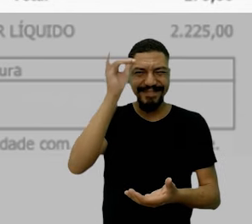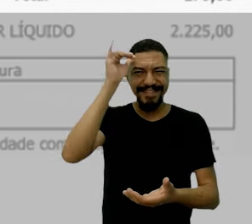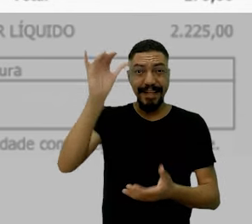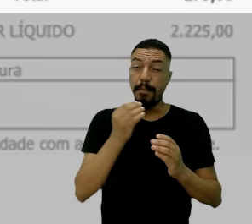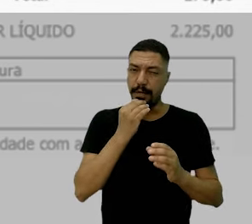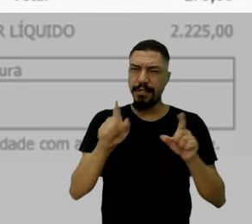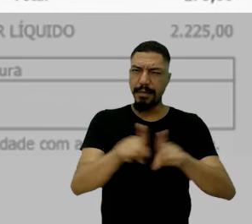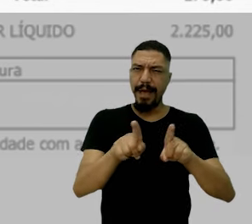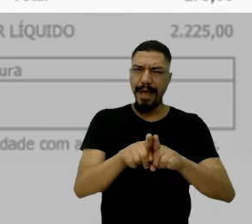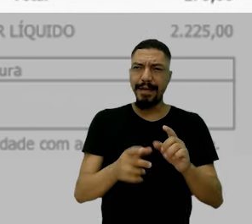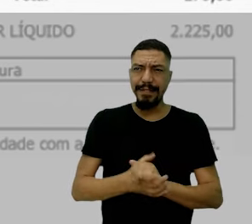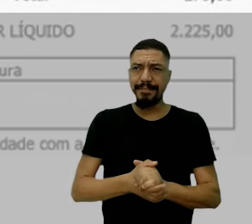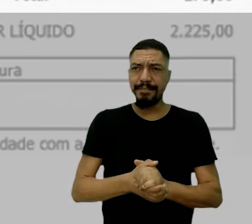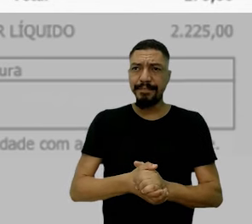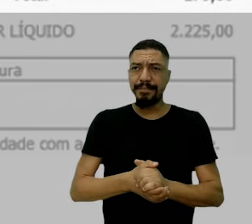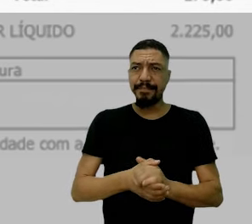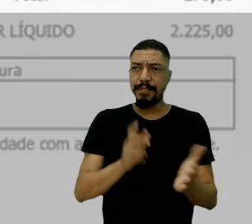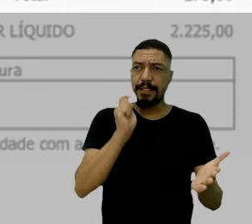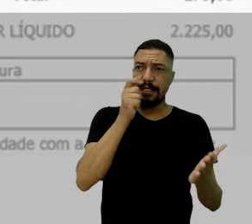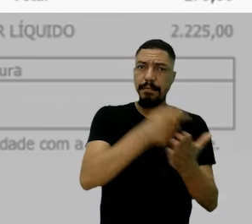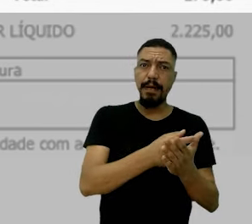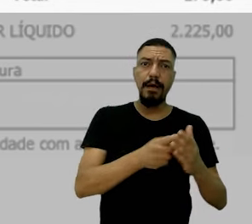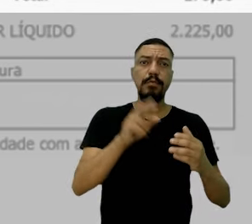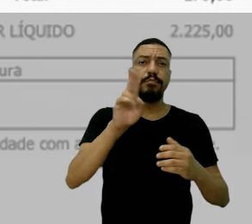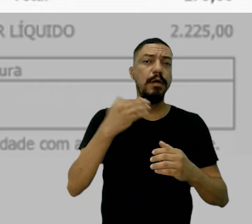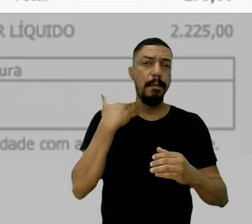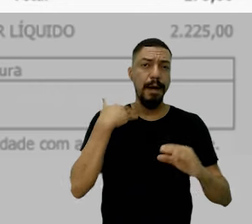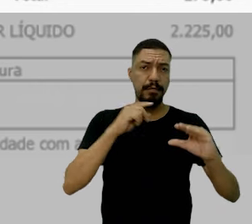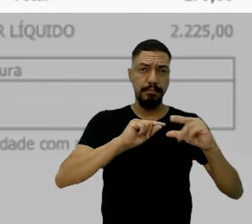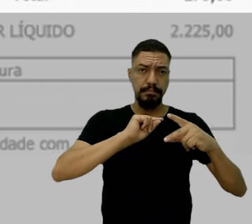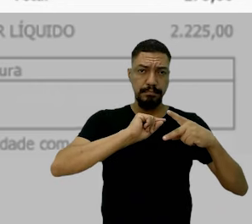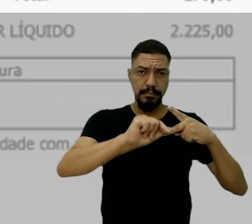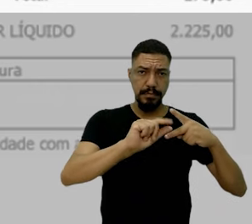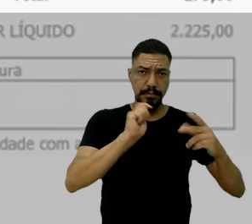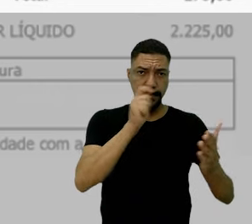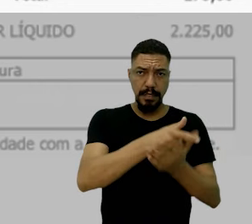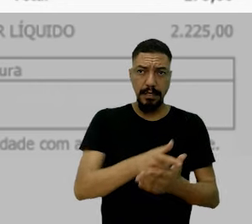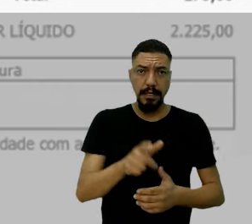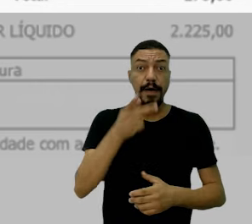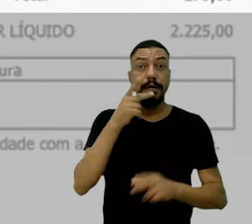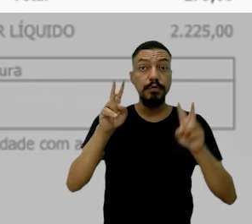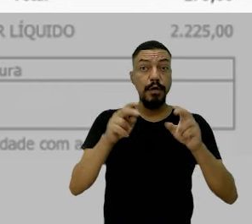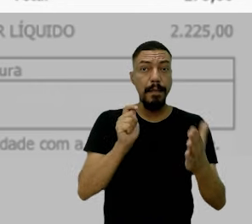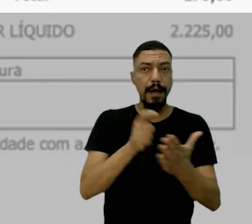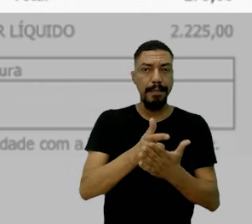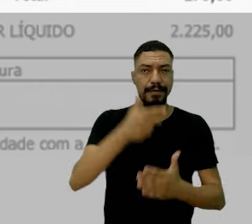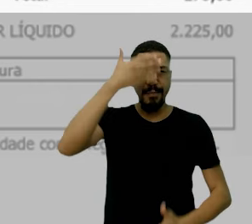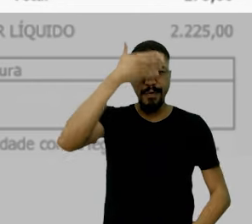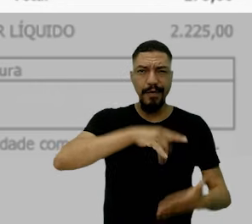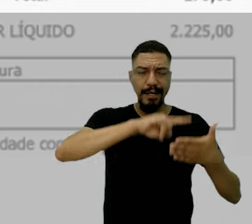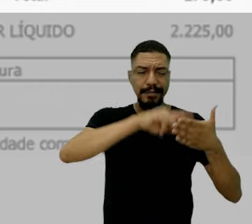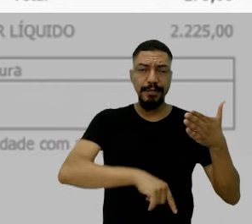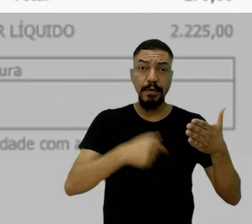não, né? Mas poderia ser também. E aí você paga via transferência bancária. Por falar em pagamento e